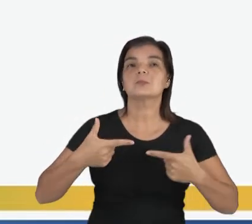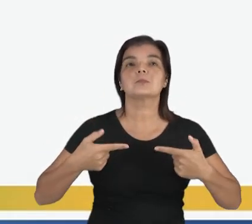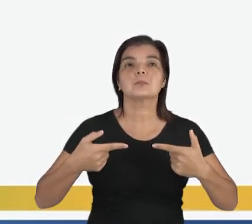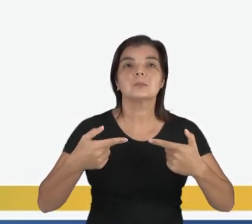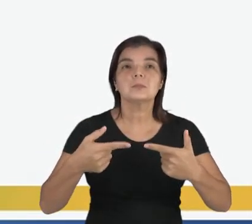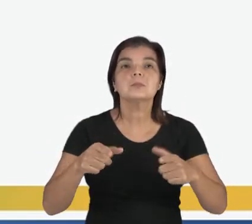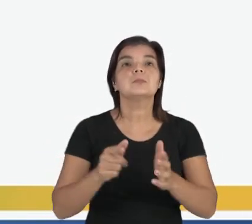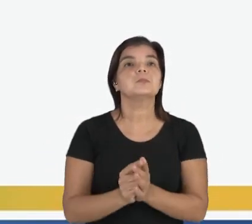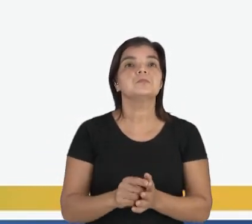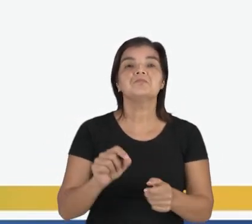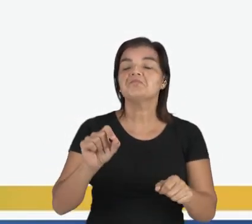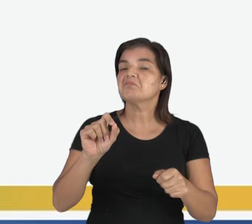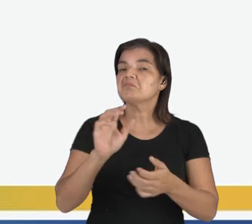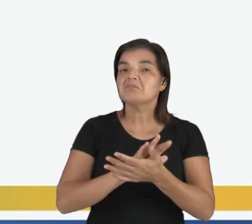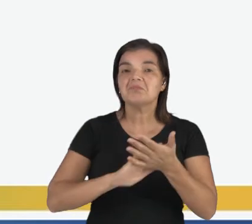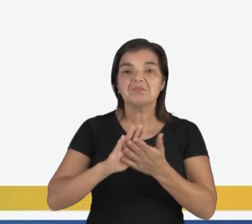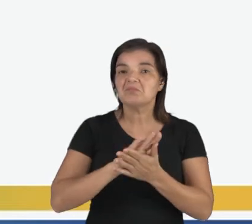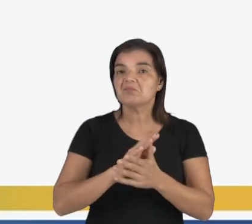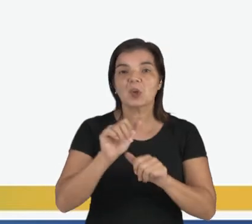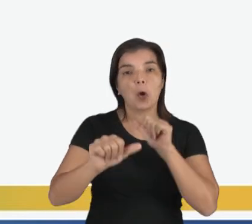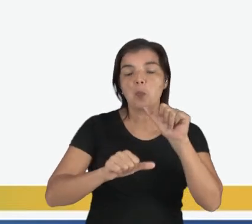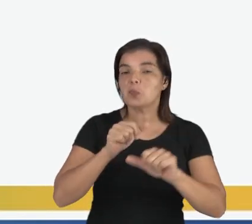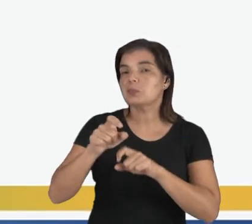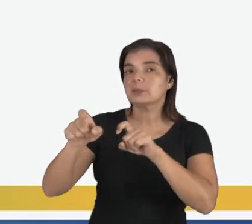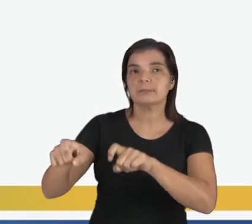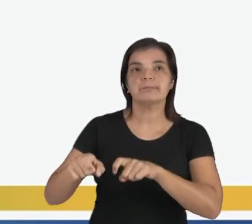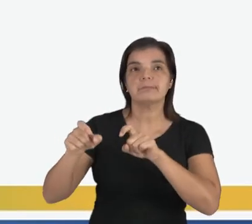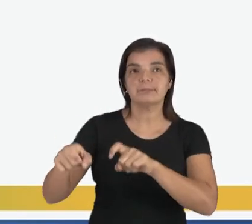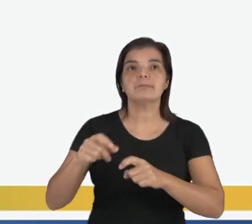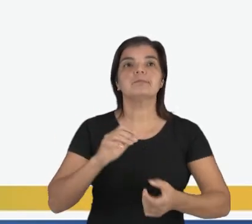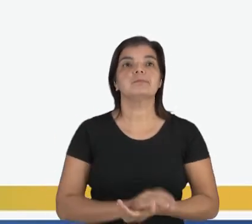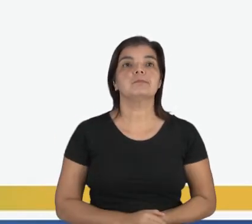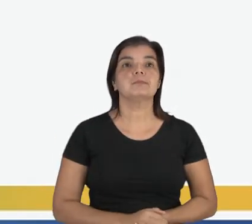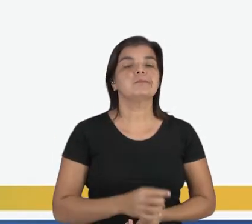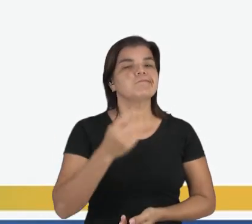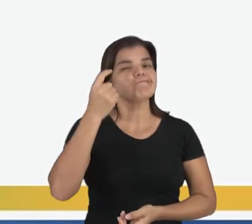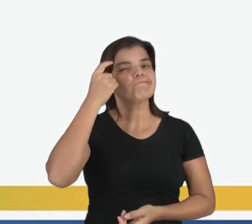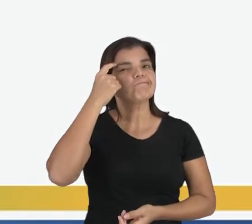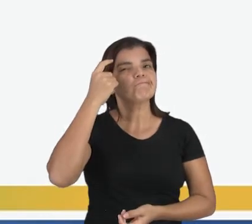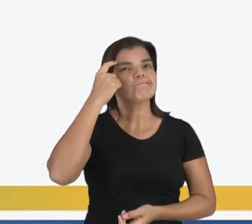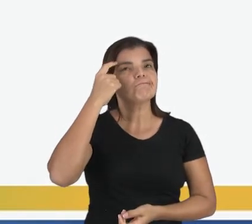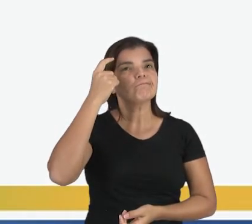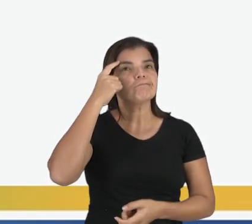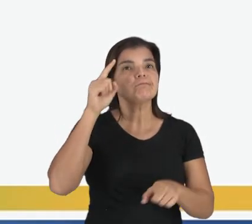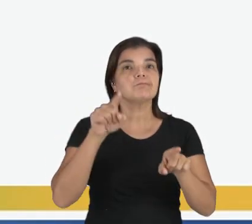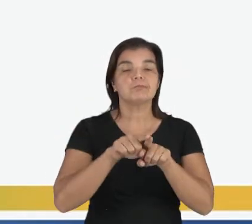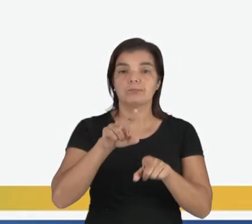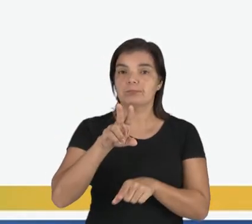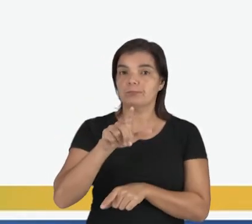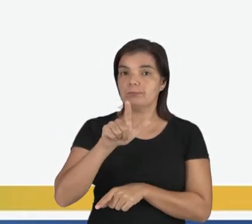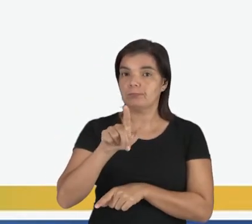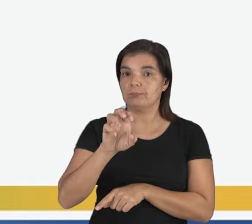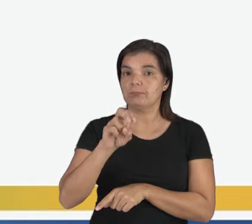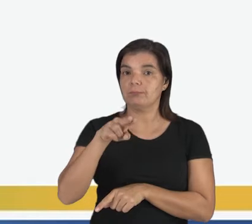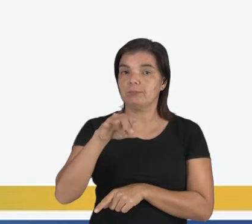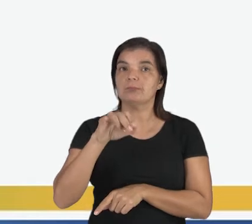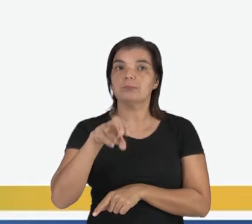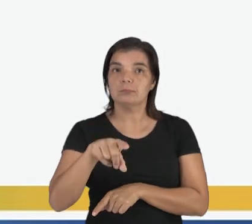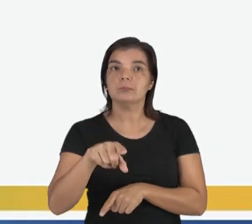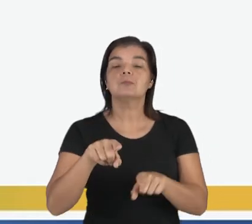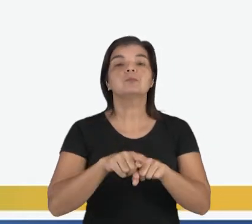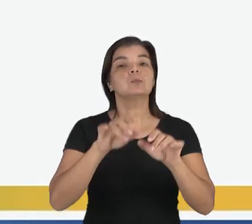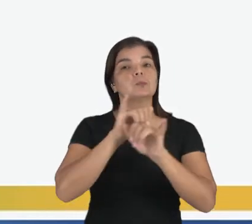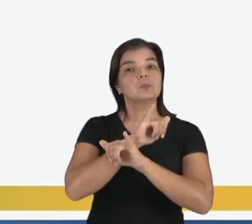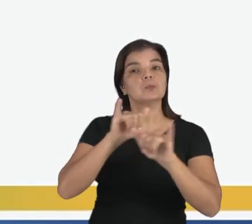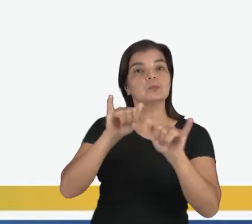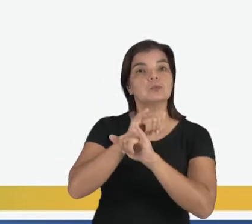manteve-se na greve e não fizeram também uma reforma agrária. E aí a gente vem com Lenin, né? Lenin volta do exílio e agora ele vem